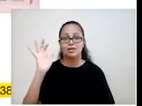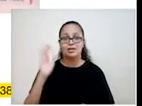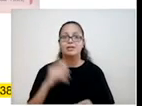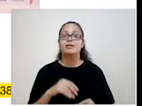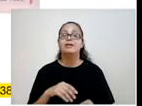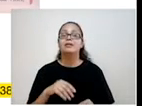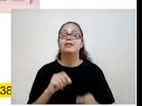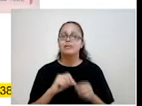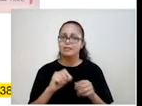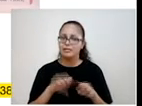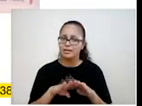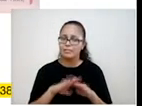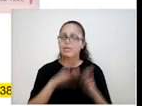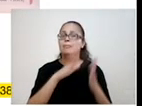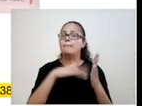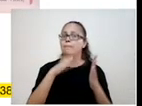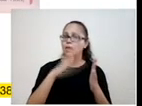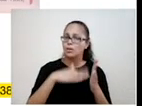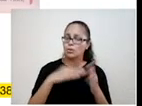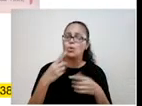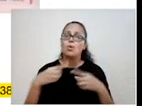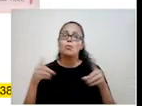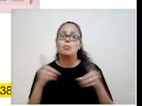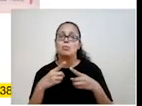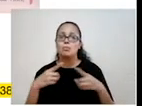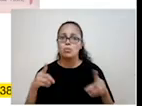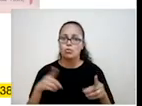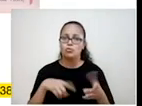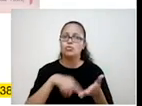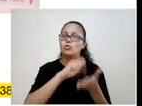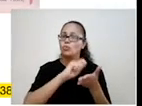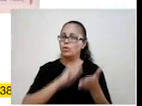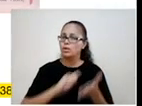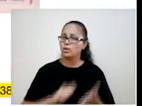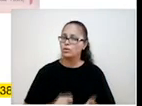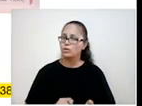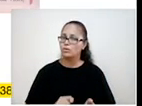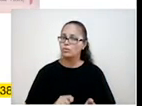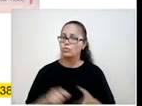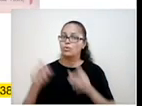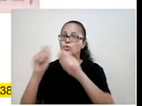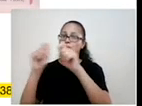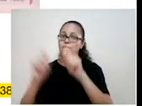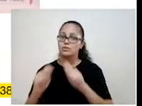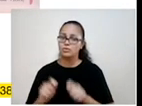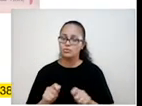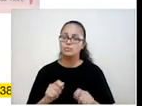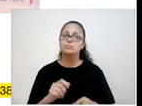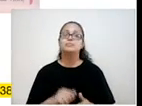também músico, escritor, escultor e estrategista militar.